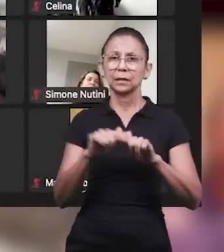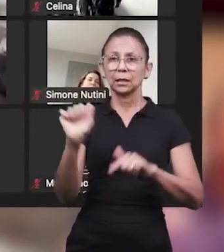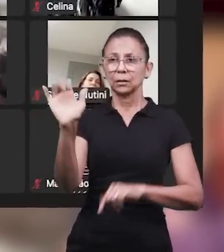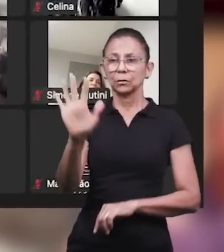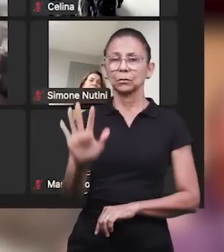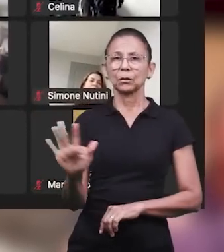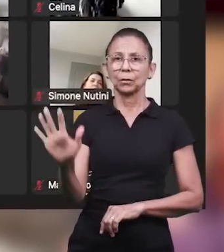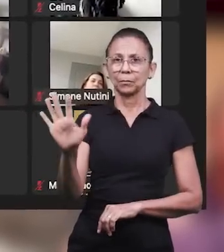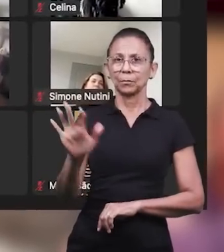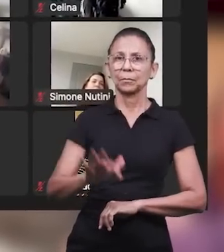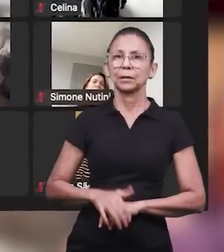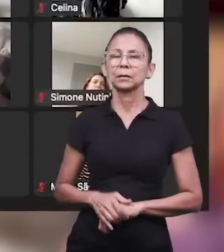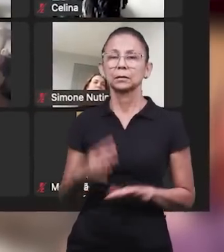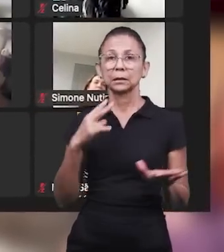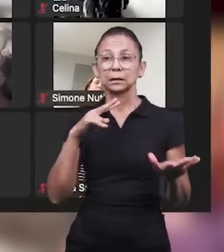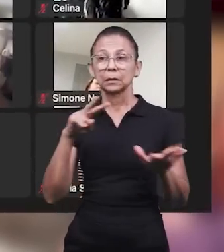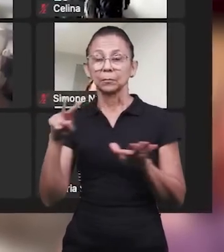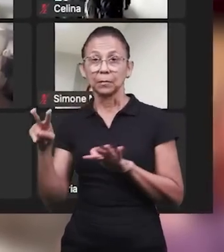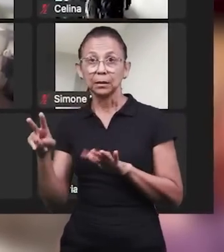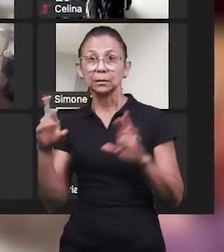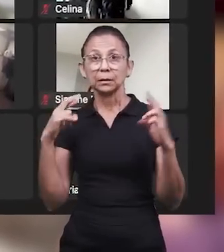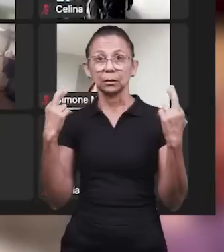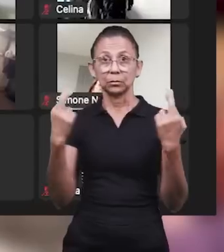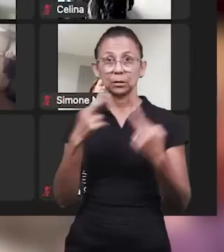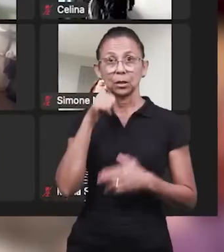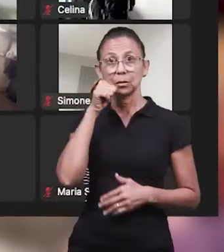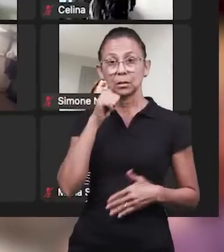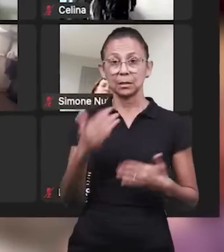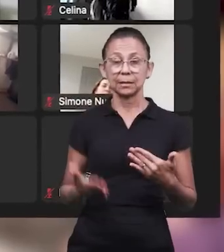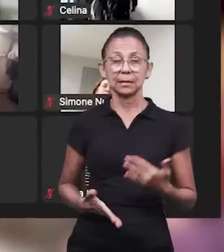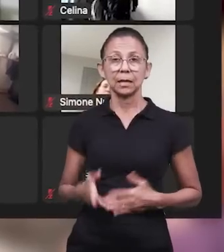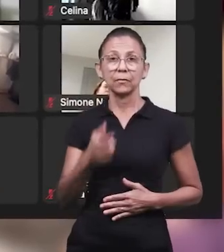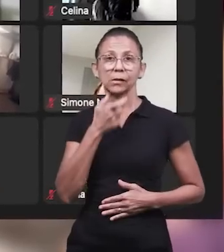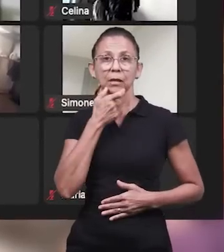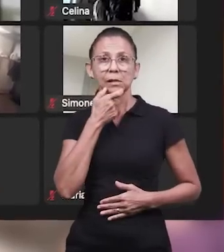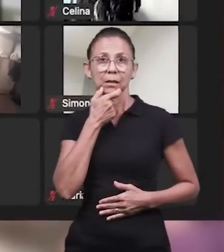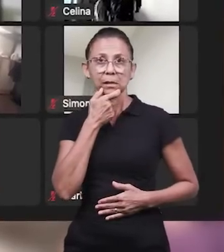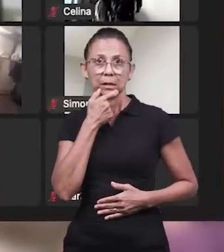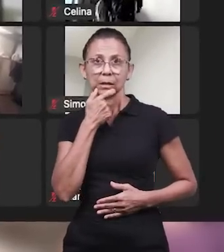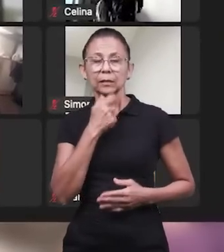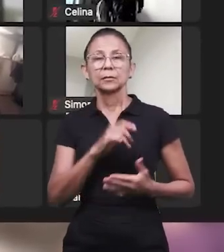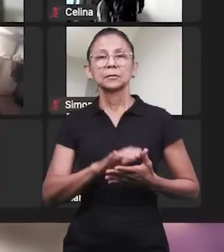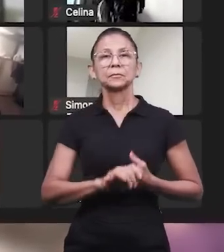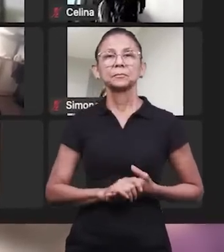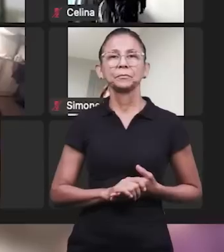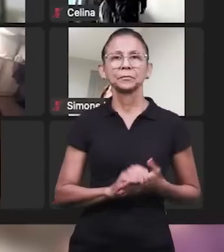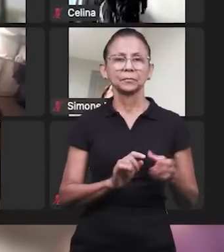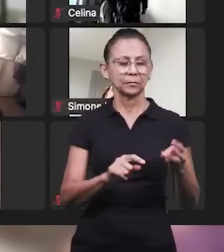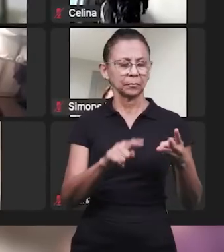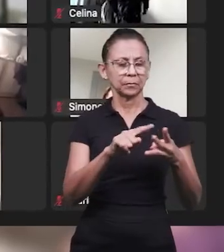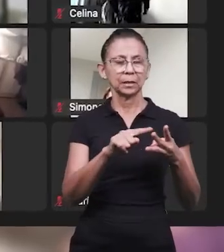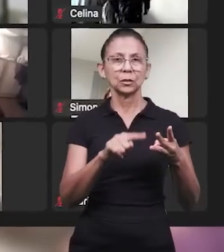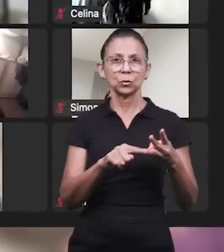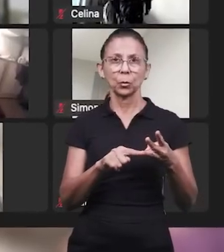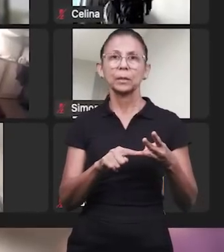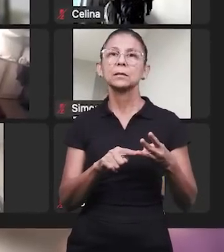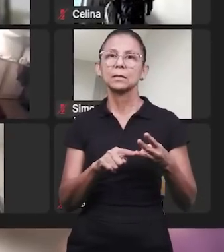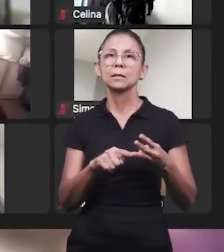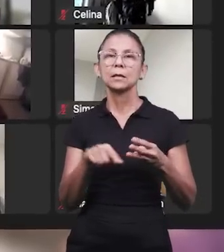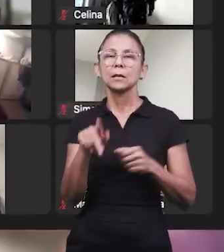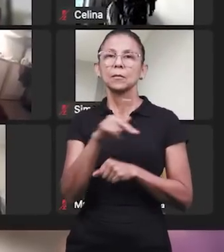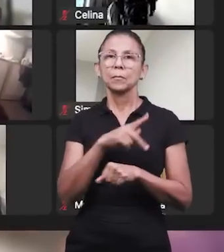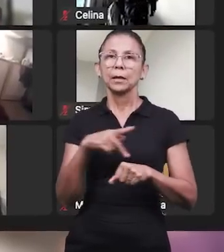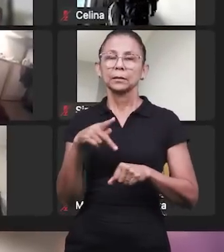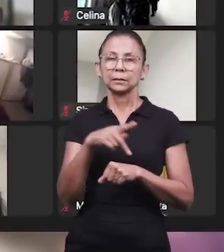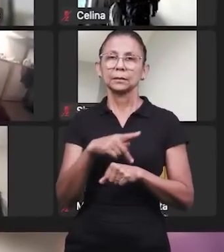Nessa semana foi realizada uma reunião com as senhoras da Inglaterra, França, Irlanda e Suécia. A reunião contou com a participação do pastor